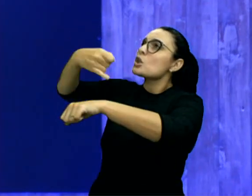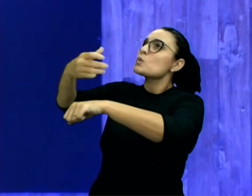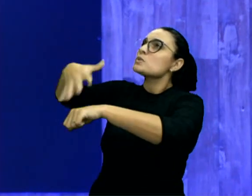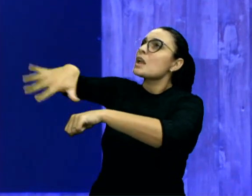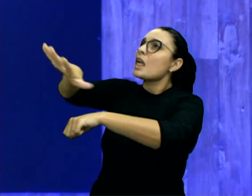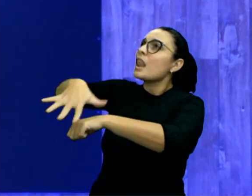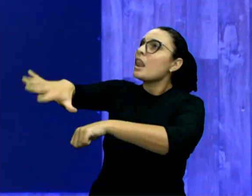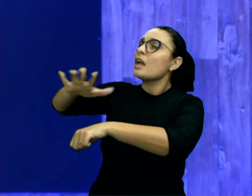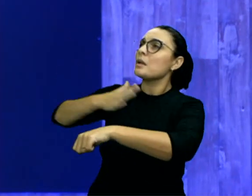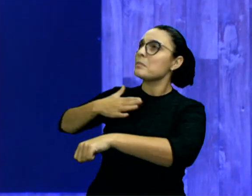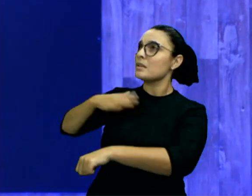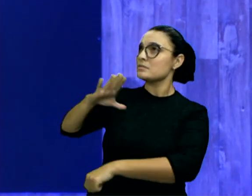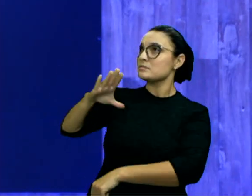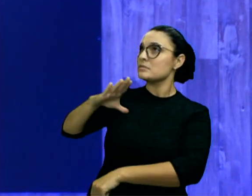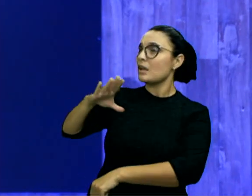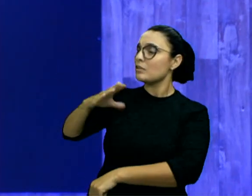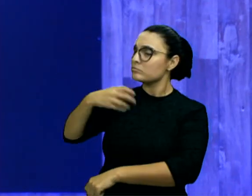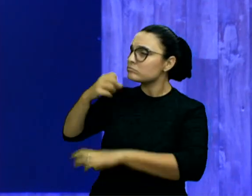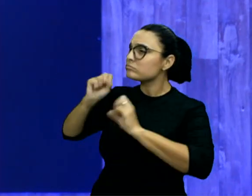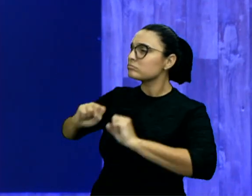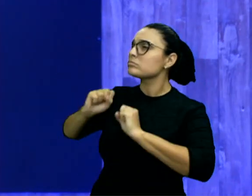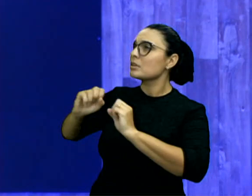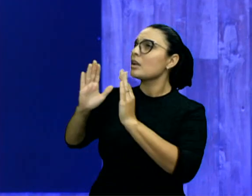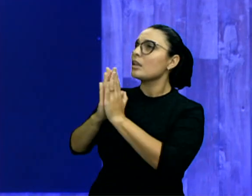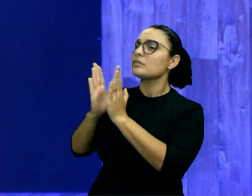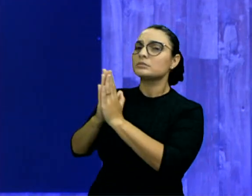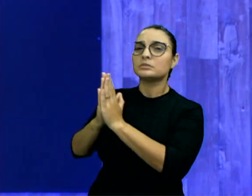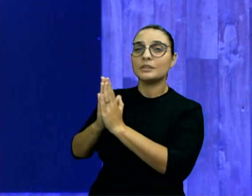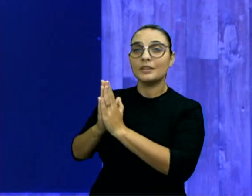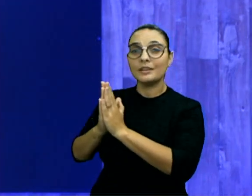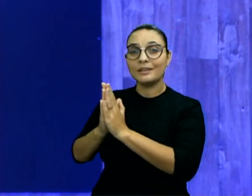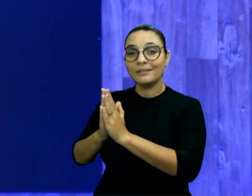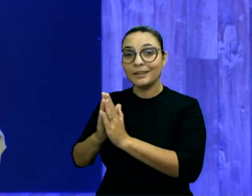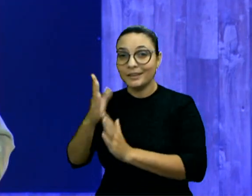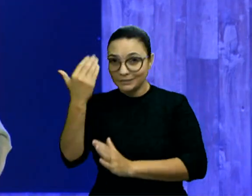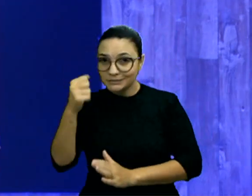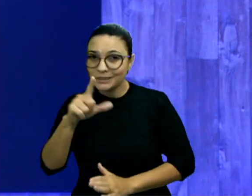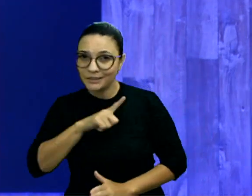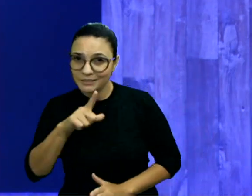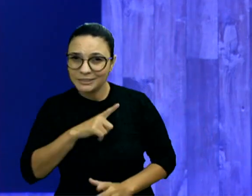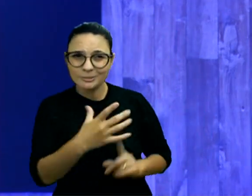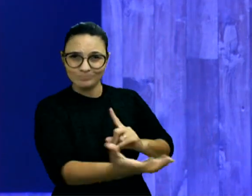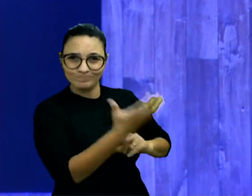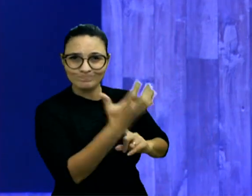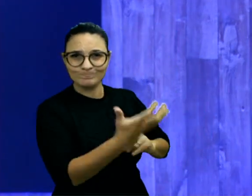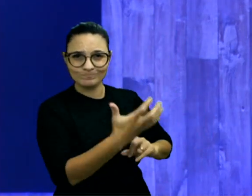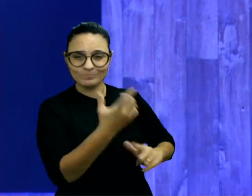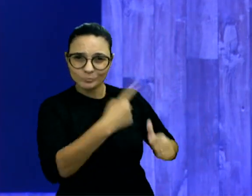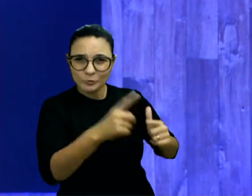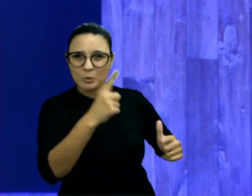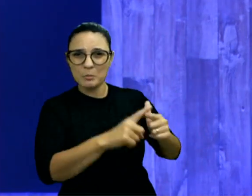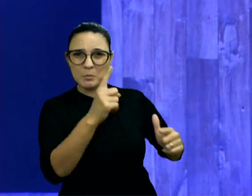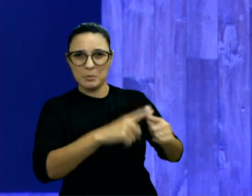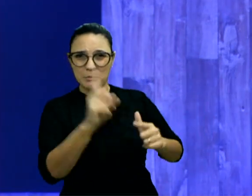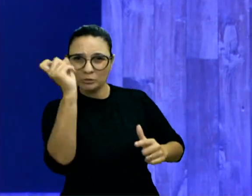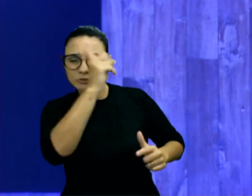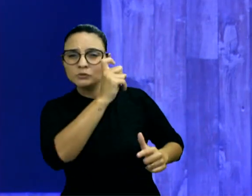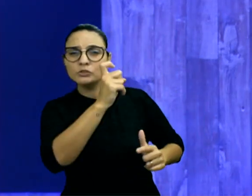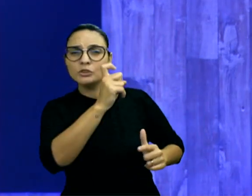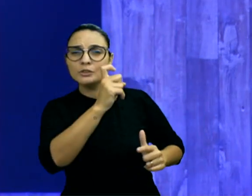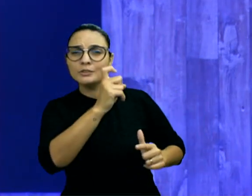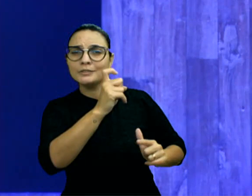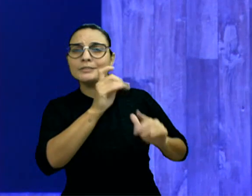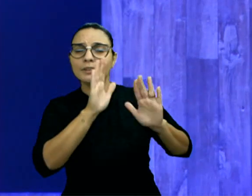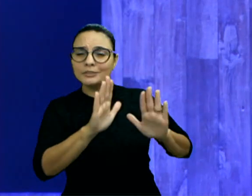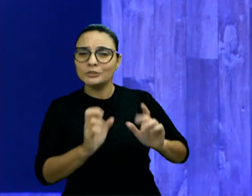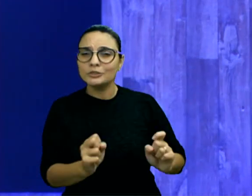vem, as circunstâncias vêm, as pessoas más vêm, mas o Senhor era com